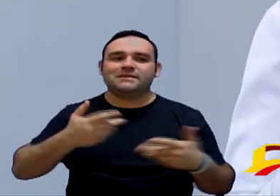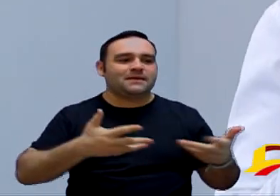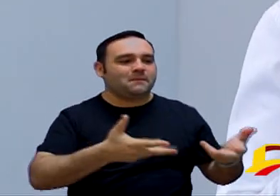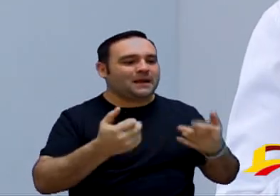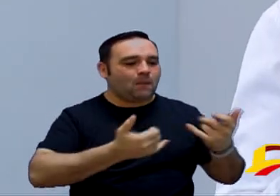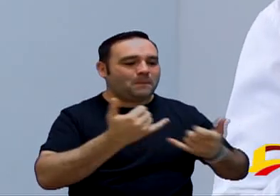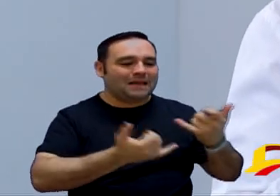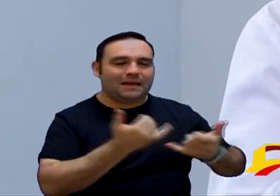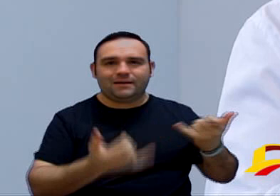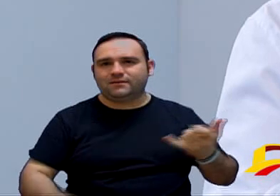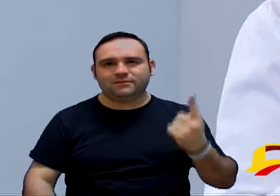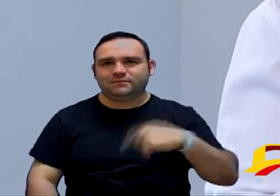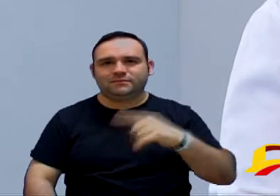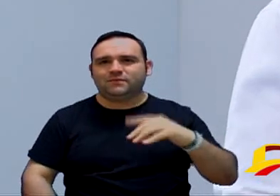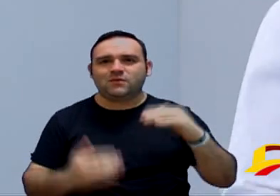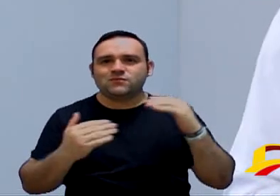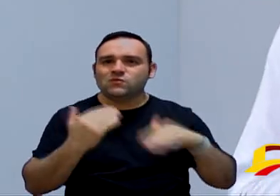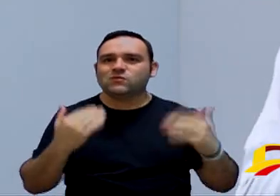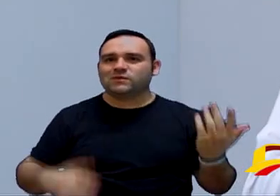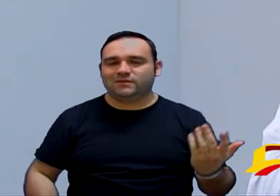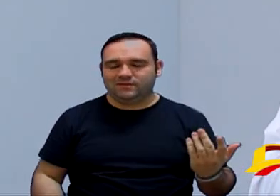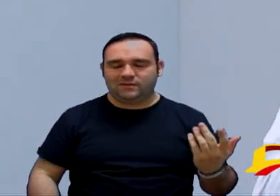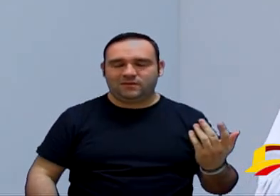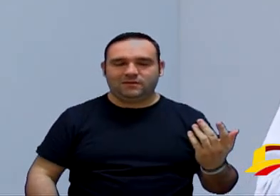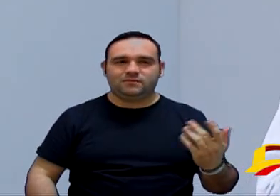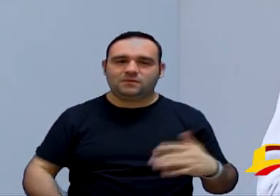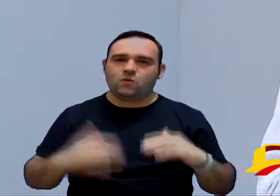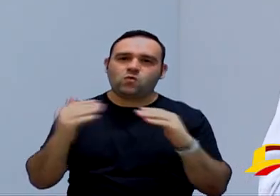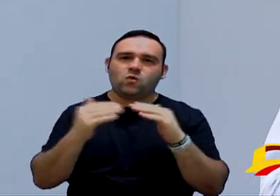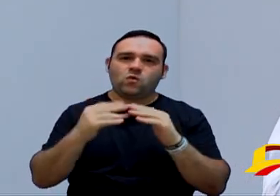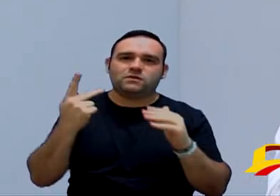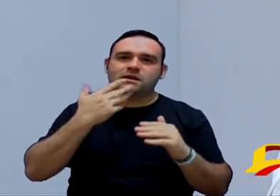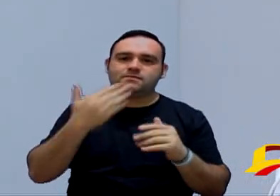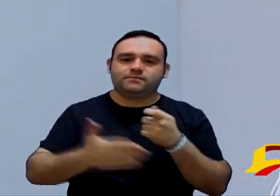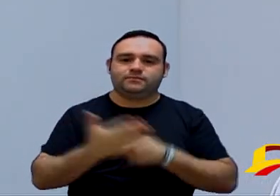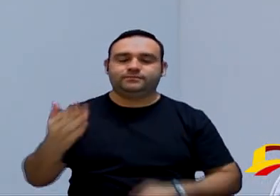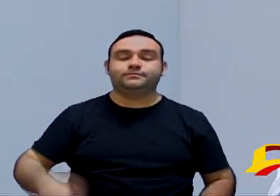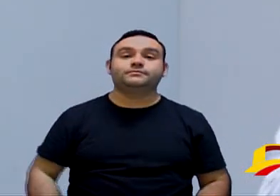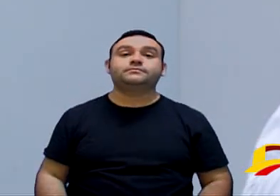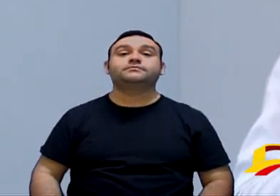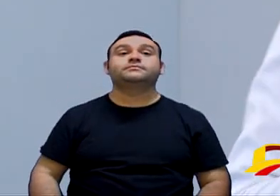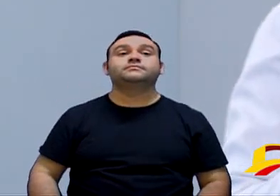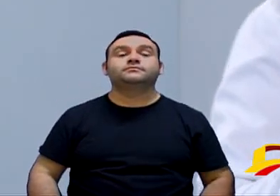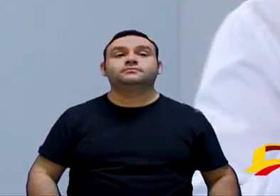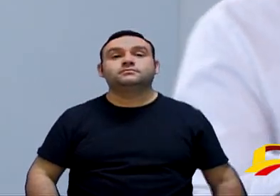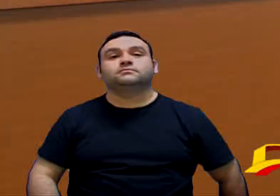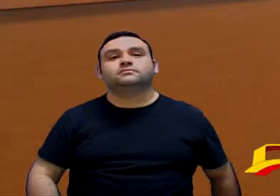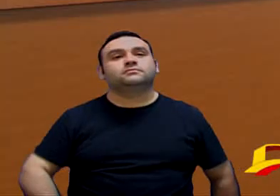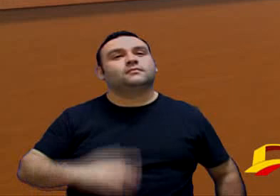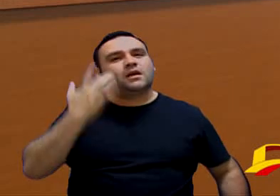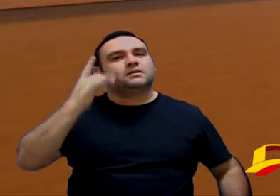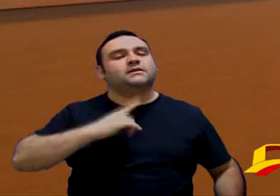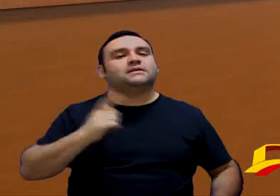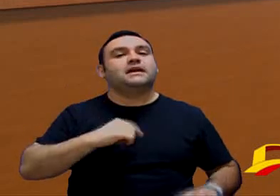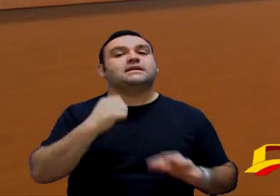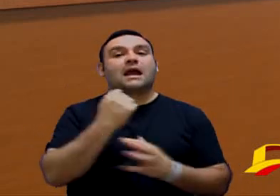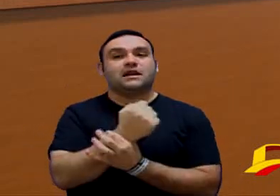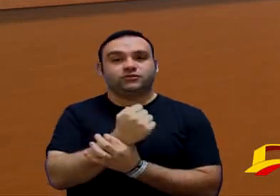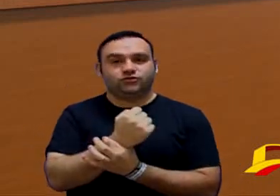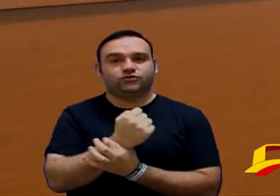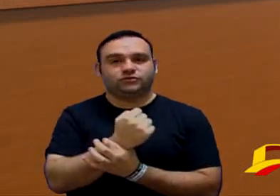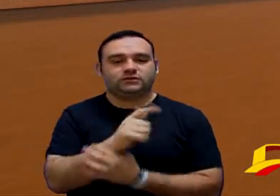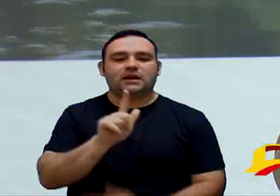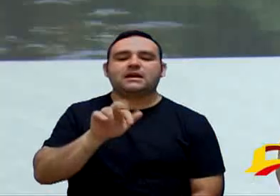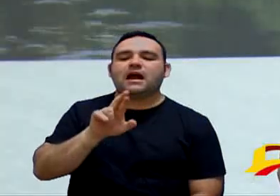um brinquedinho aí na admissível né na verdade favorável no vosso requerimento tá bom na verdade Vereador deve ter garantia a empresa